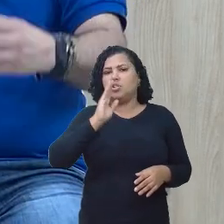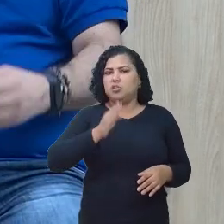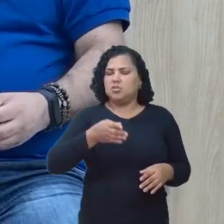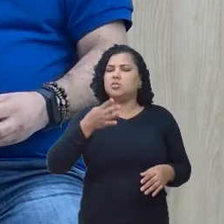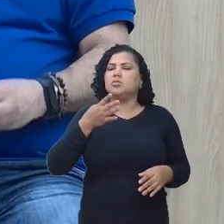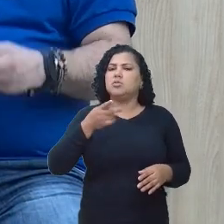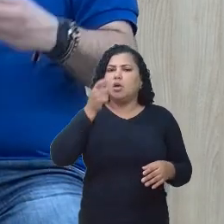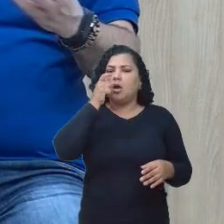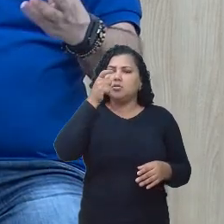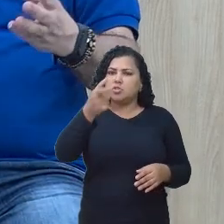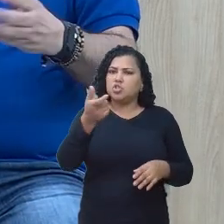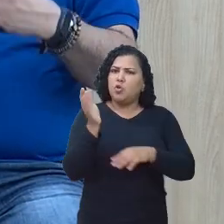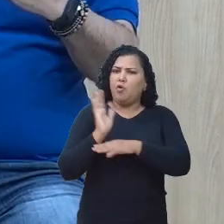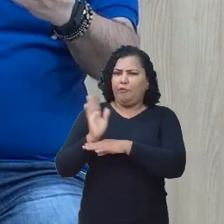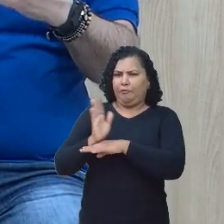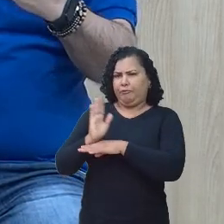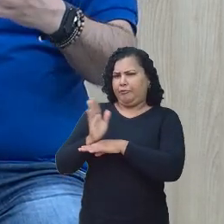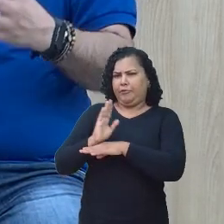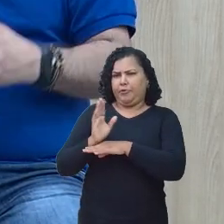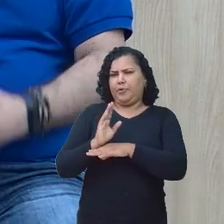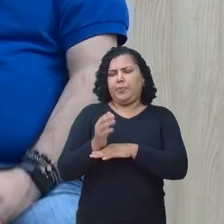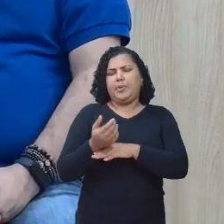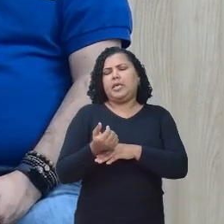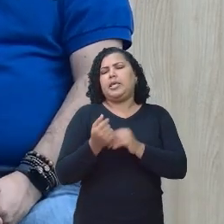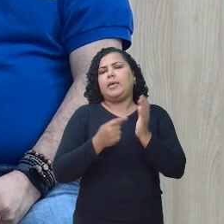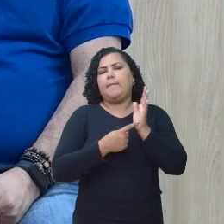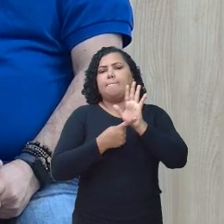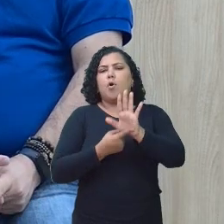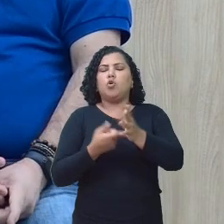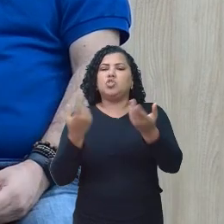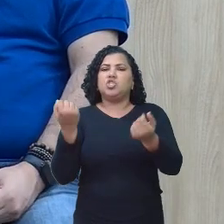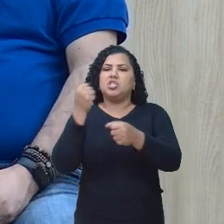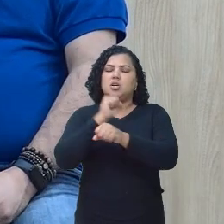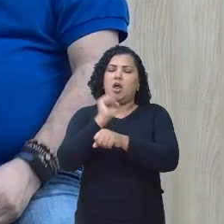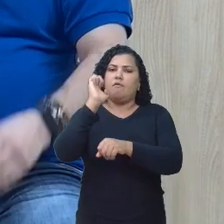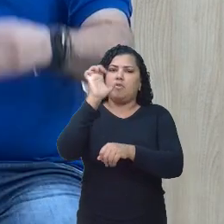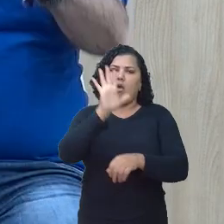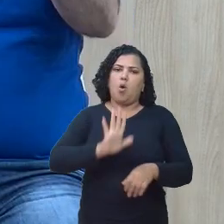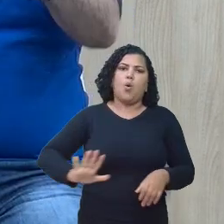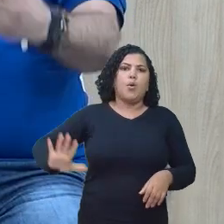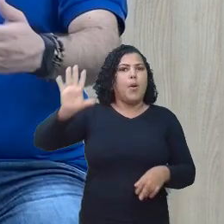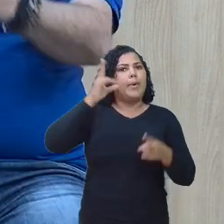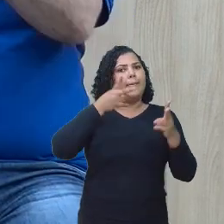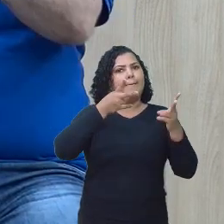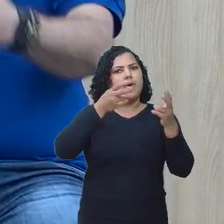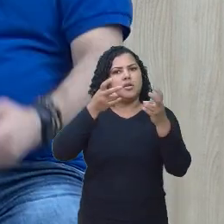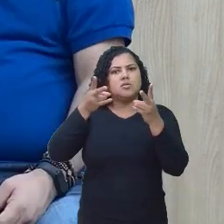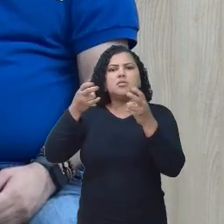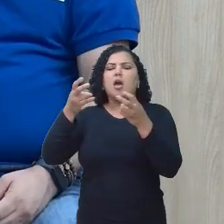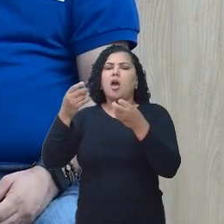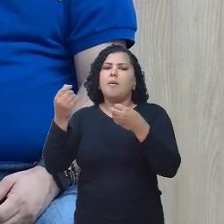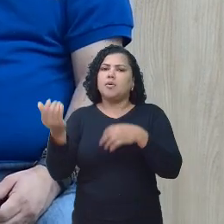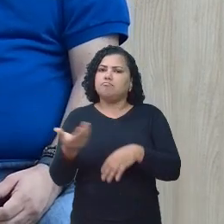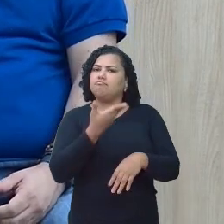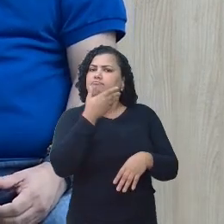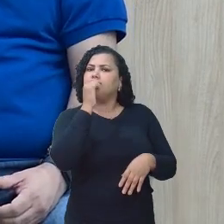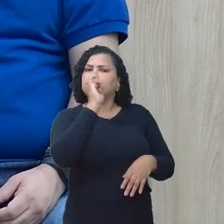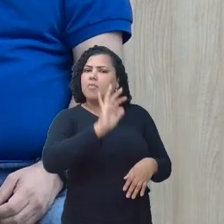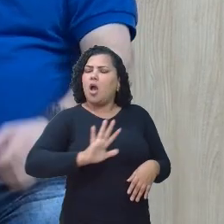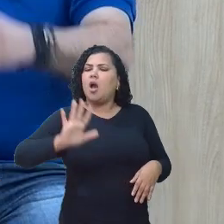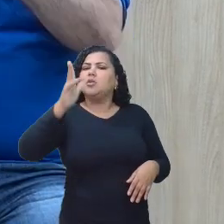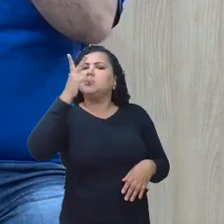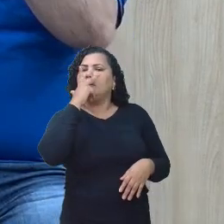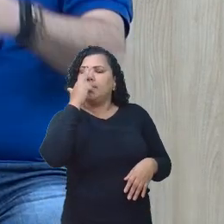filme, né, ambientalizado, né, na Europa, e vai se deparar com cenas como essas